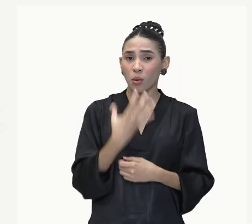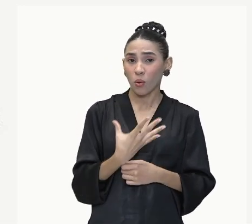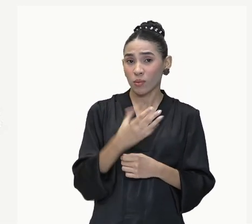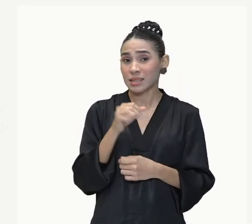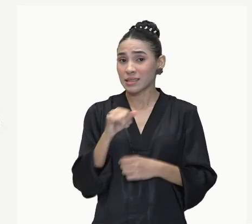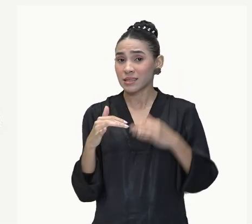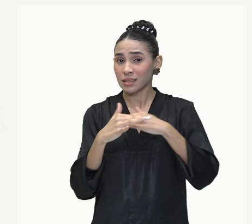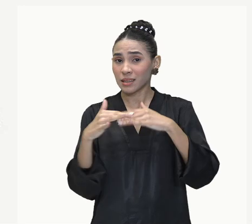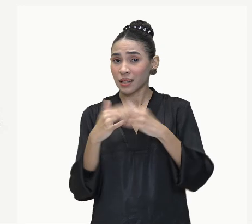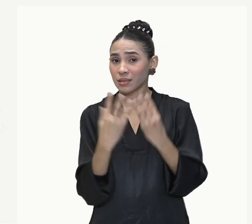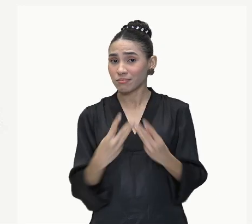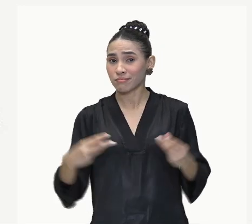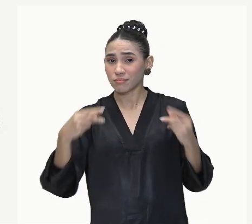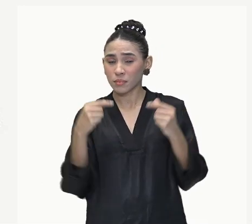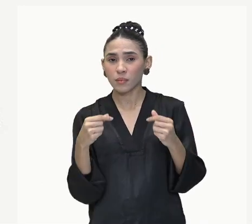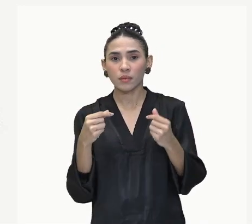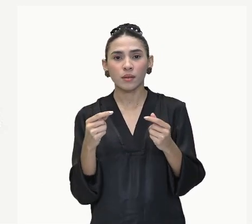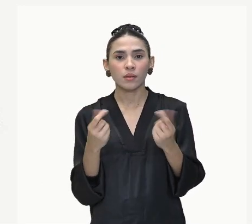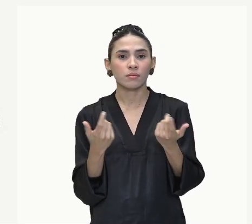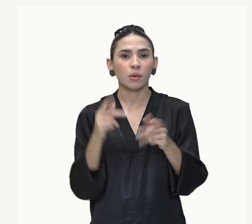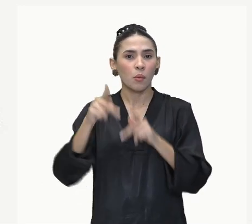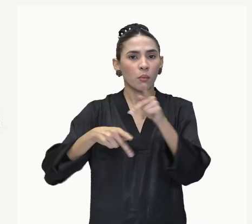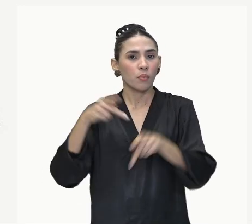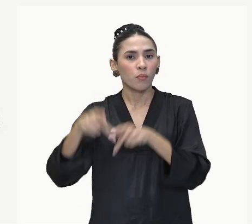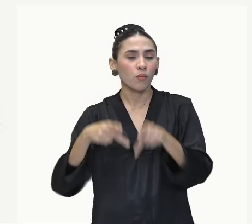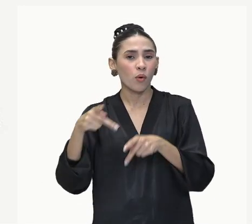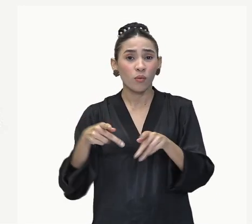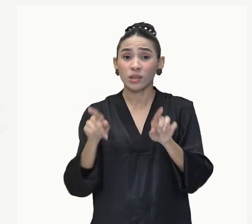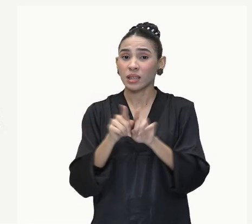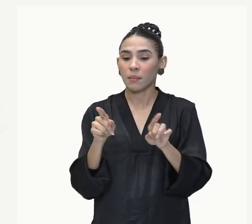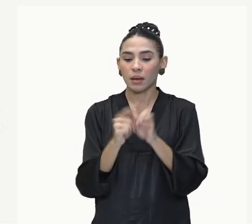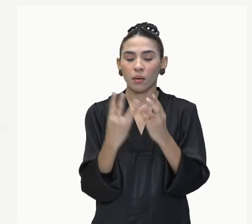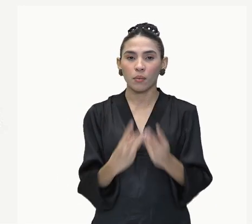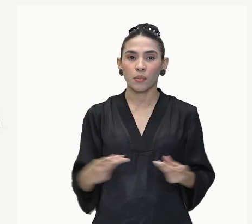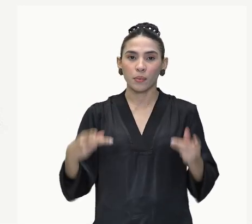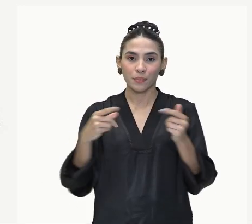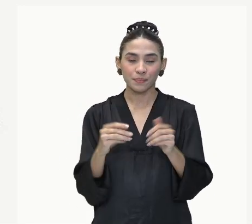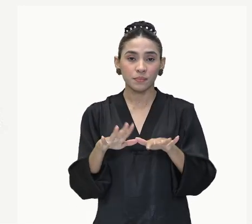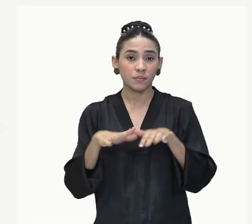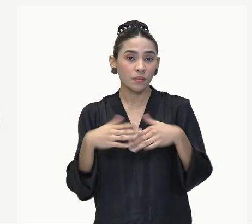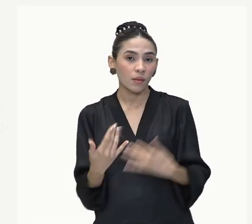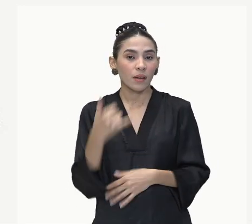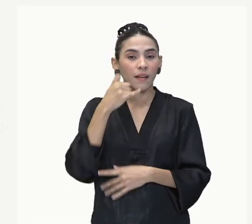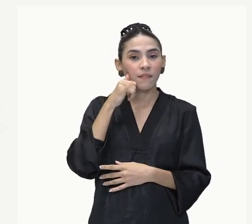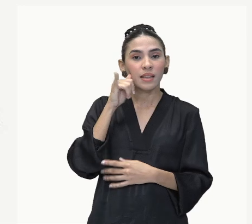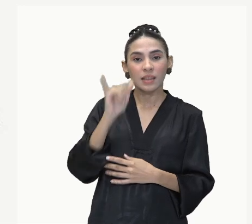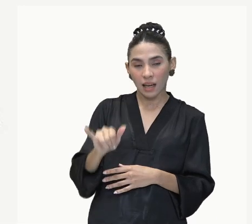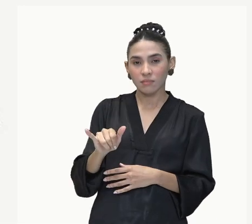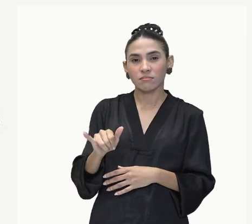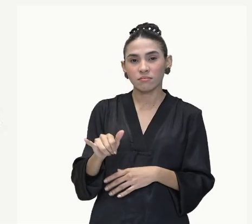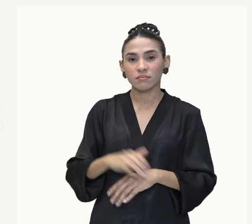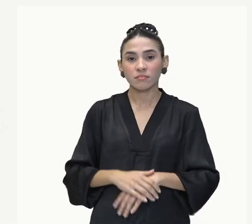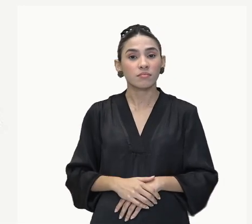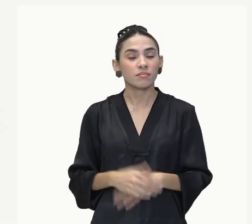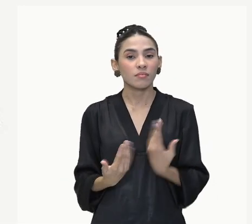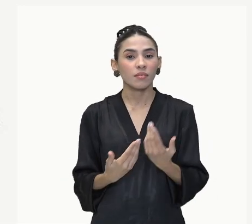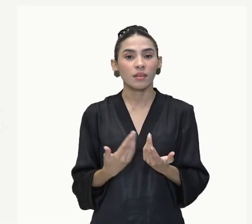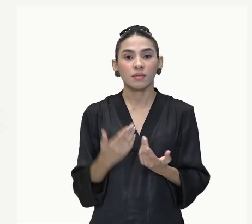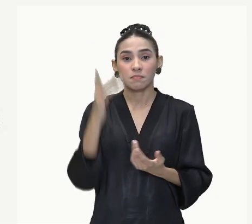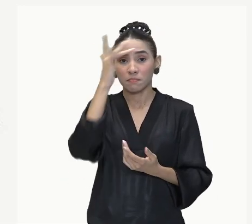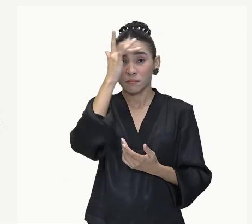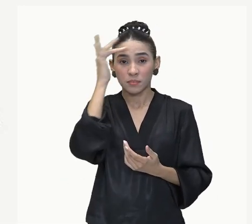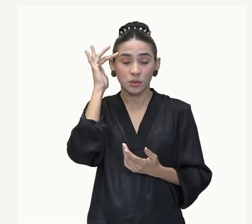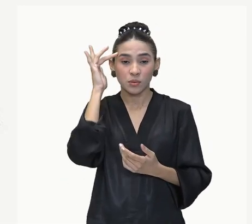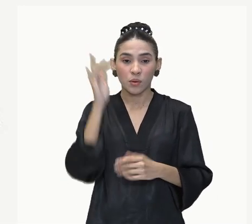se a cidade for bombardeada, o pouco que nós temos será destruído. Então, para evitar maiores danos, os